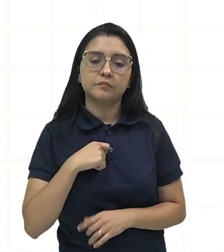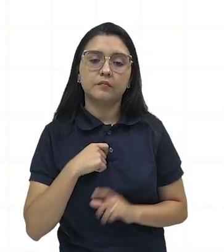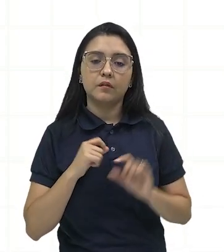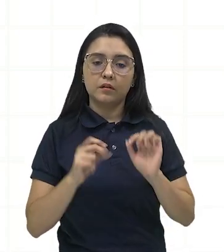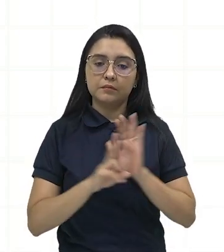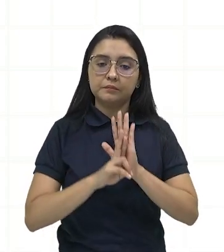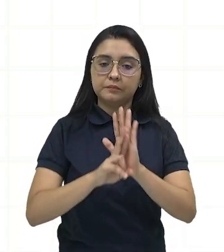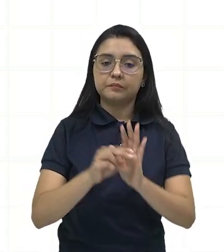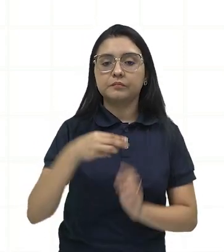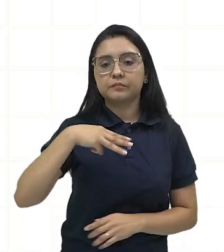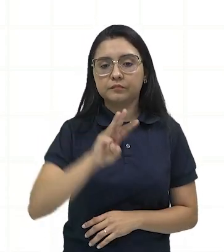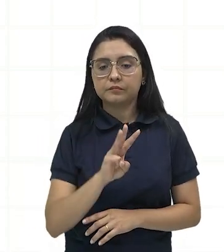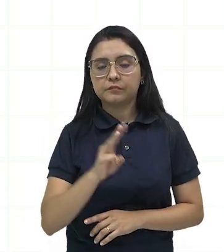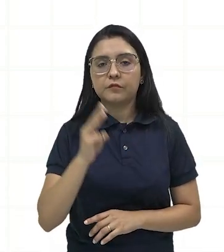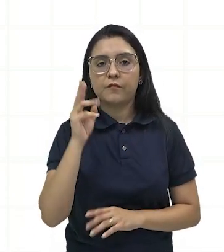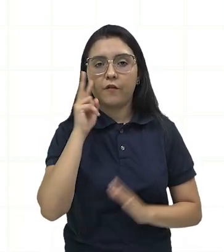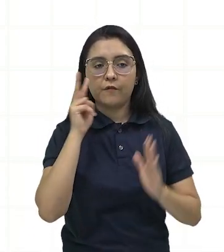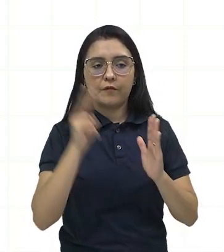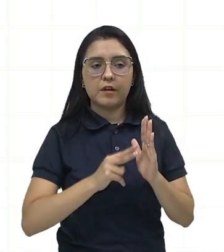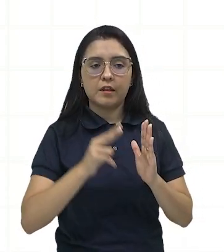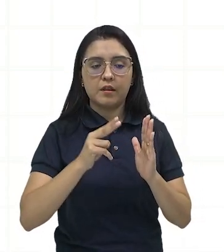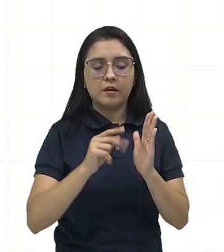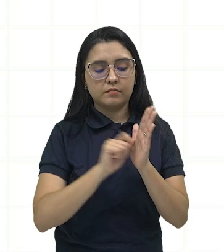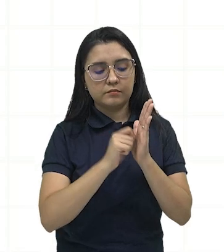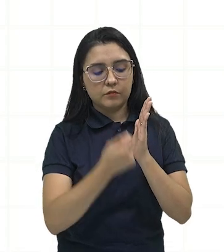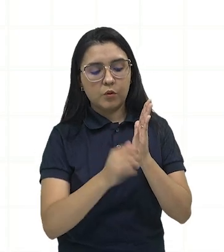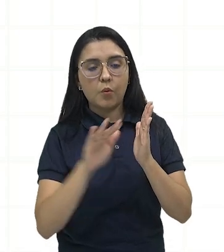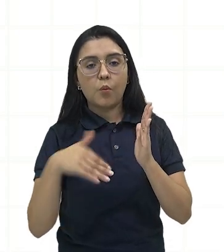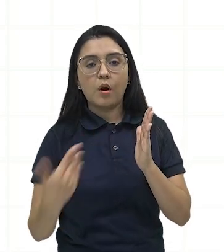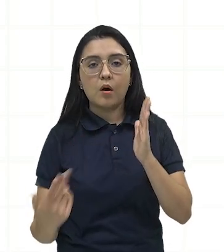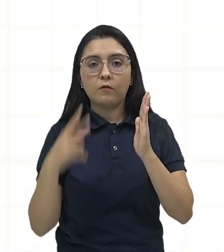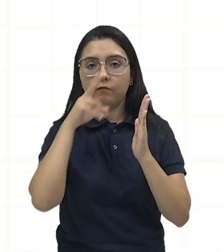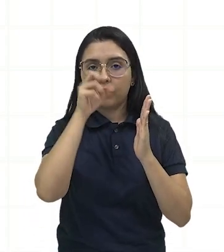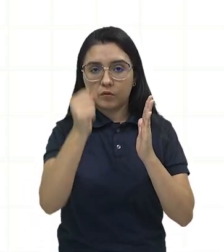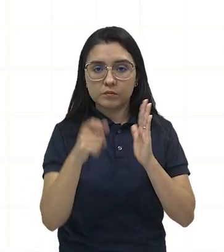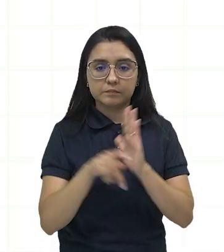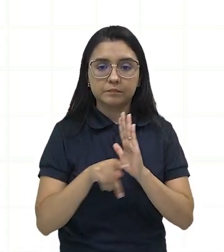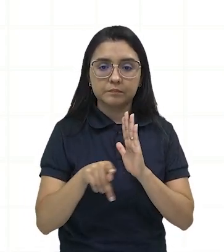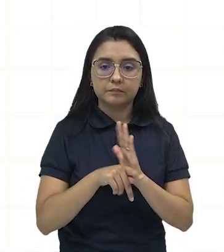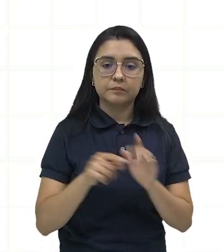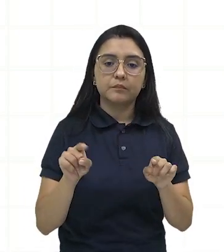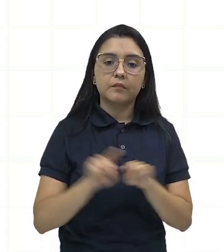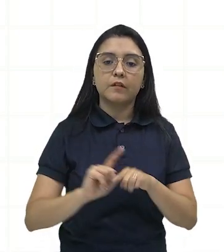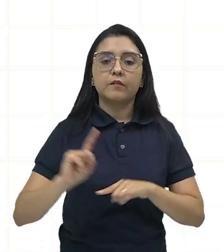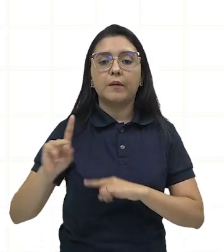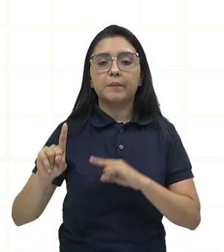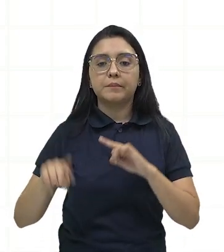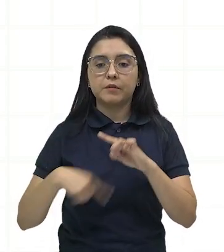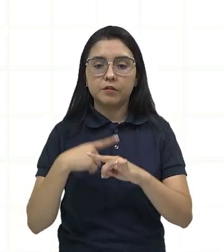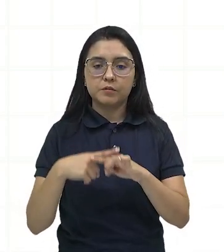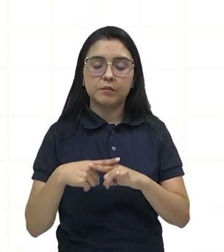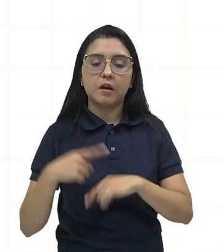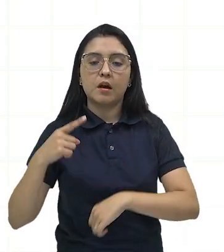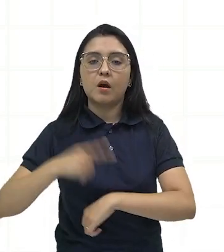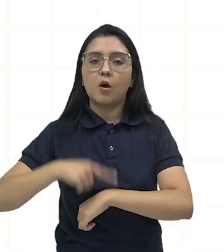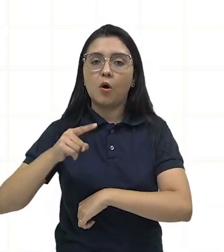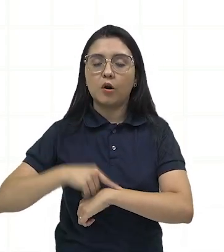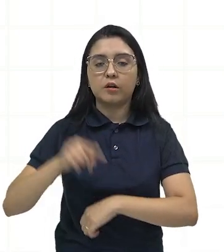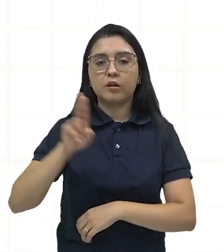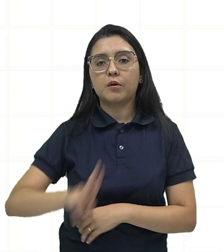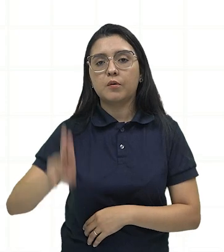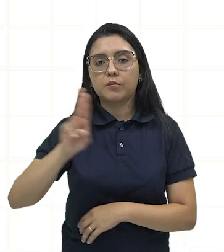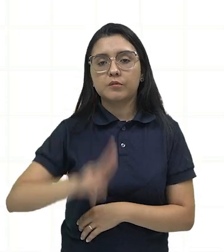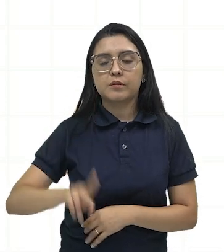watts, vou olhar lá no meu equipamento eletrônico, ver qual é a potência dele e multiplicar pelo número de horas que eu